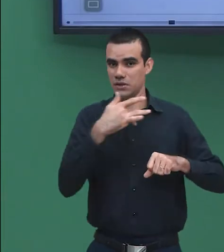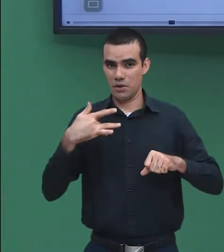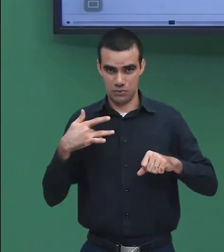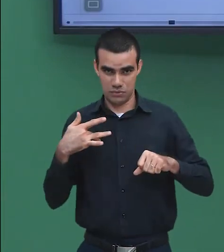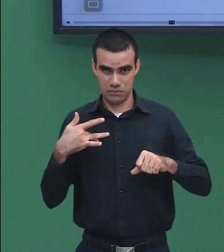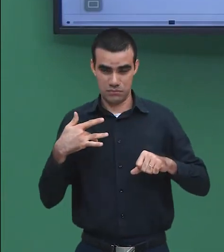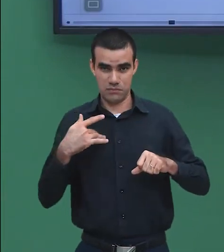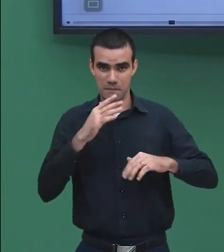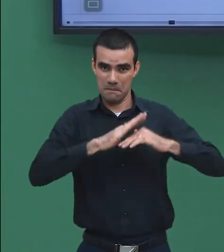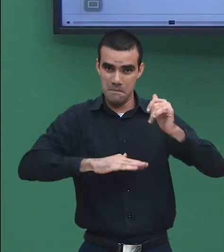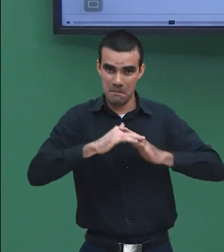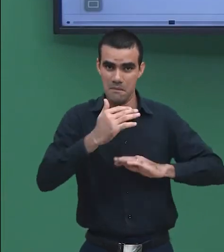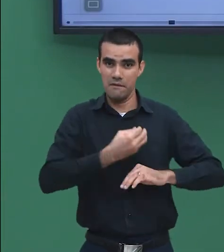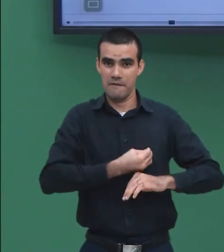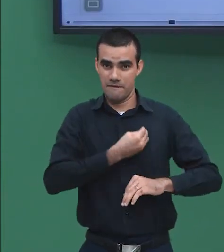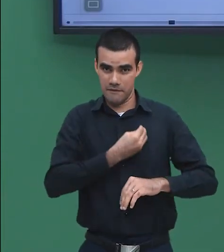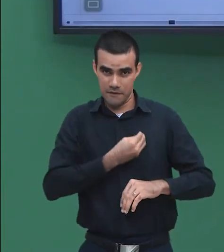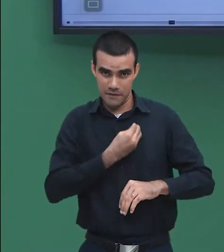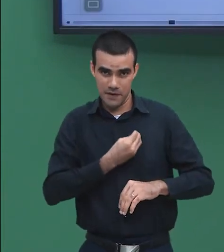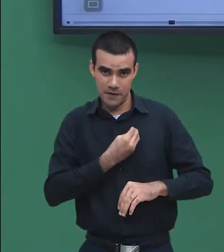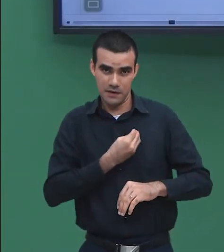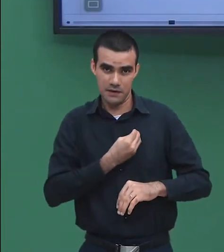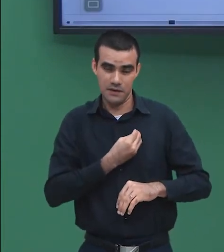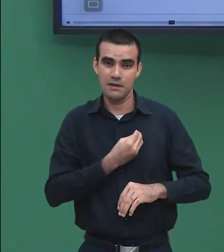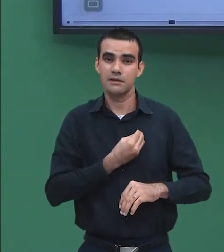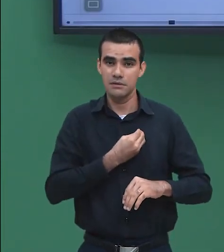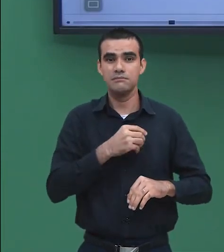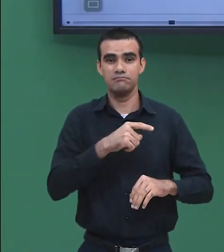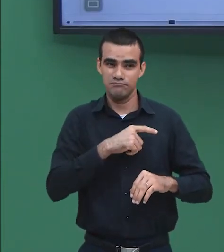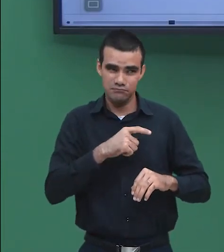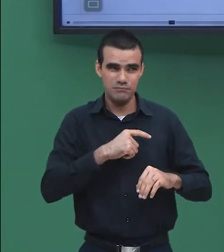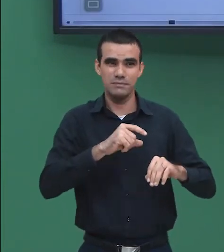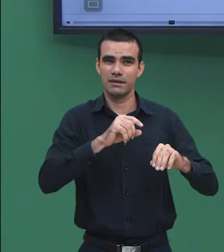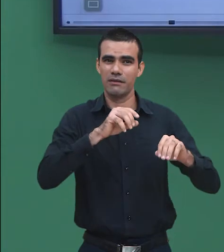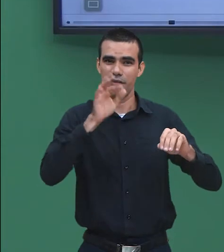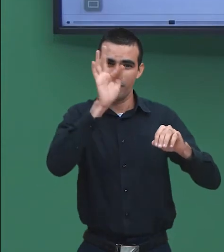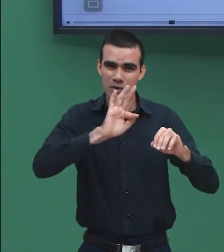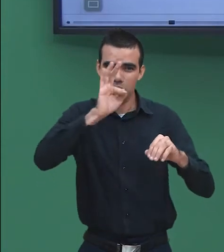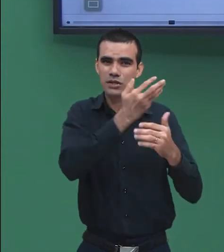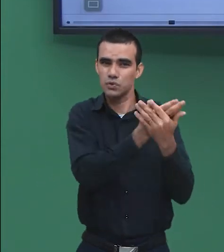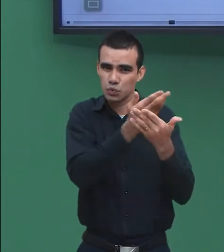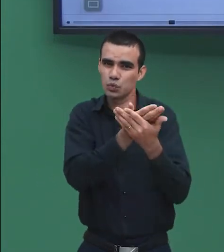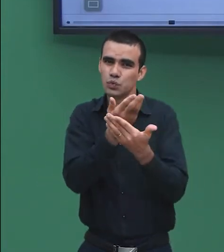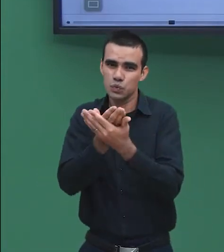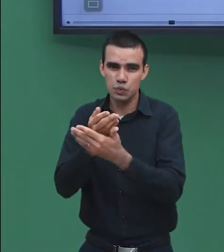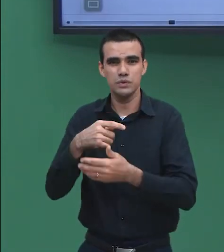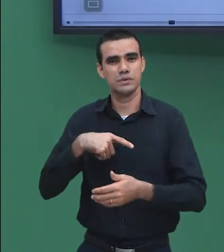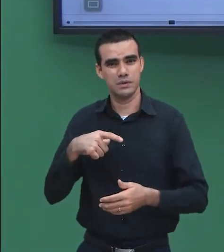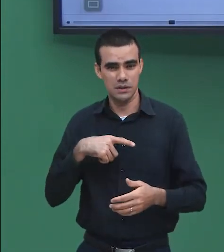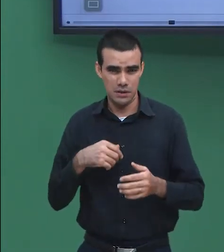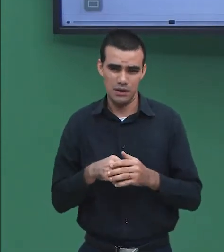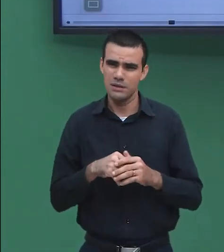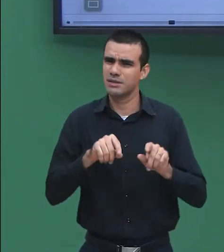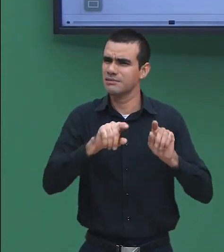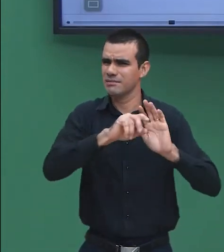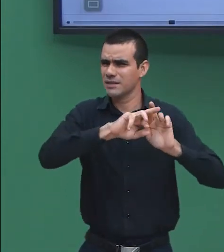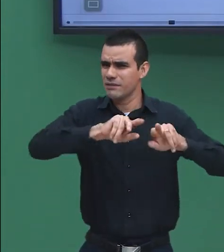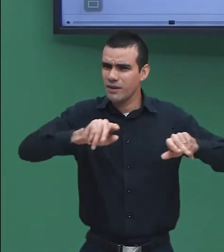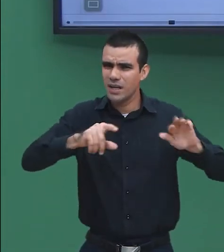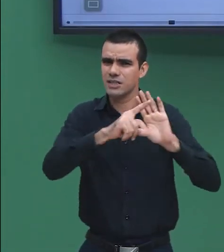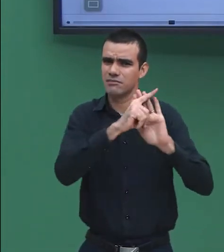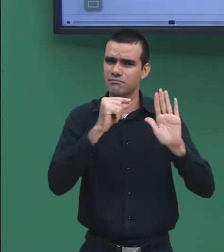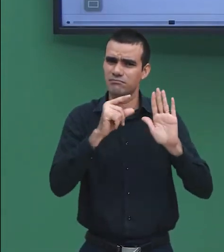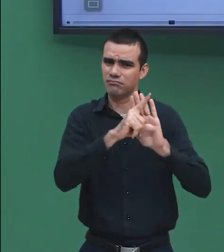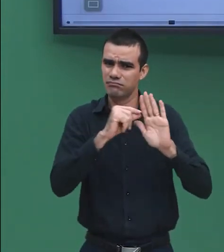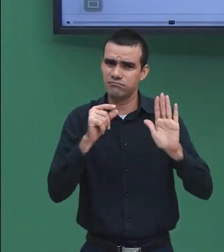de vida, e elas têm ganhado destaque em inúmeros ambientes acadêmicos. Há inúmeras publicações sobre este